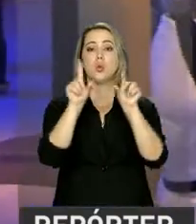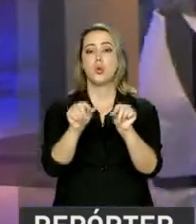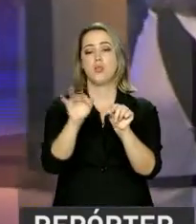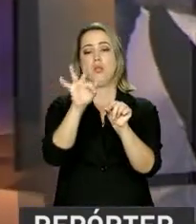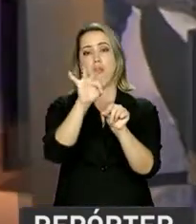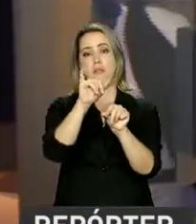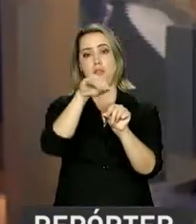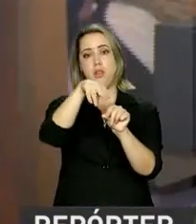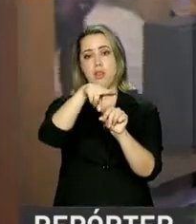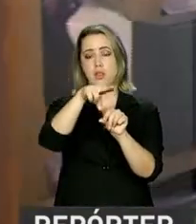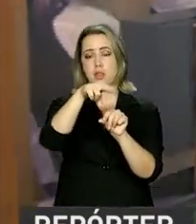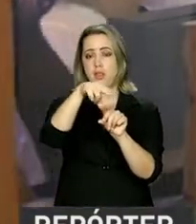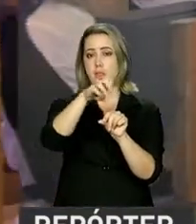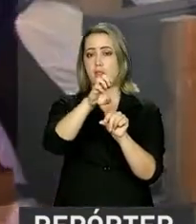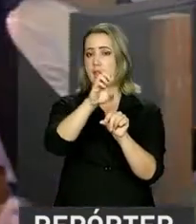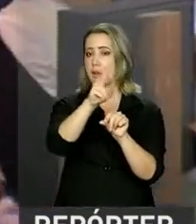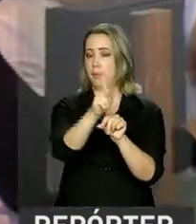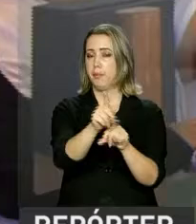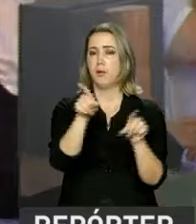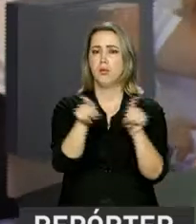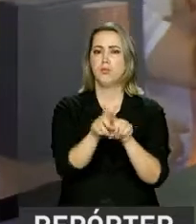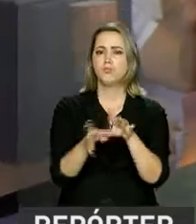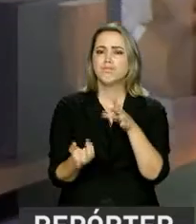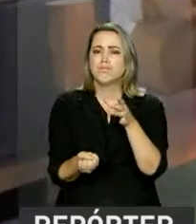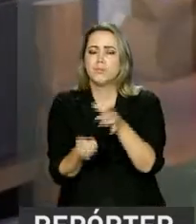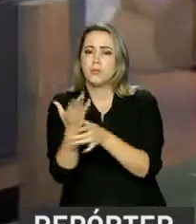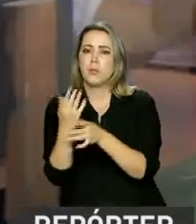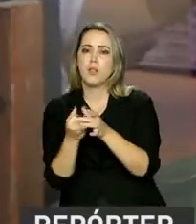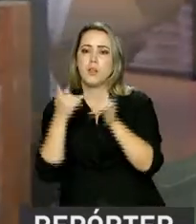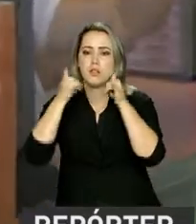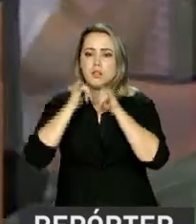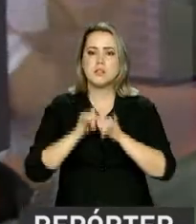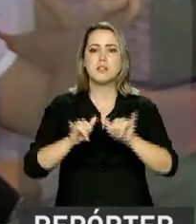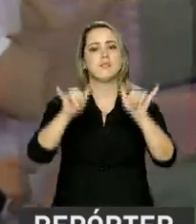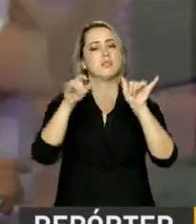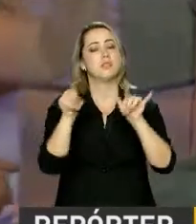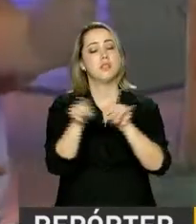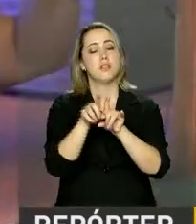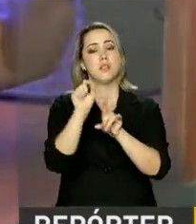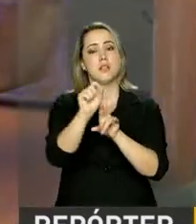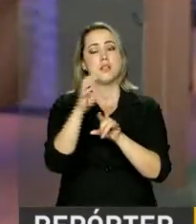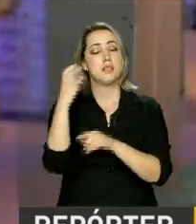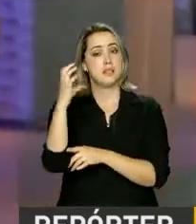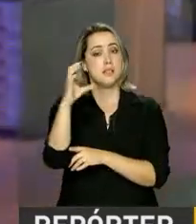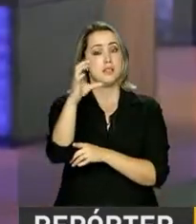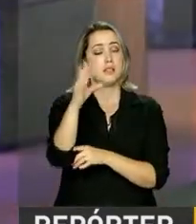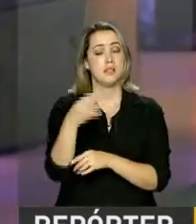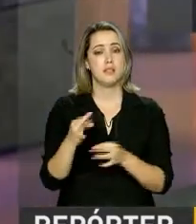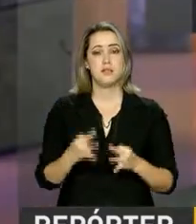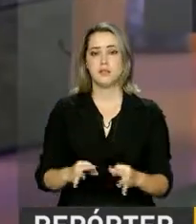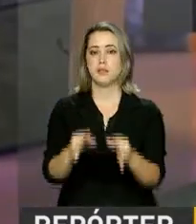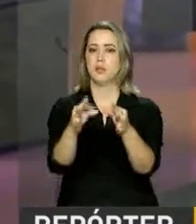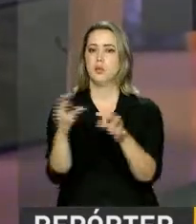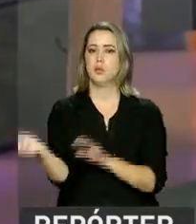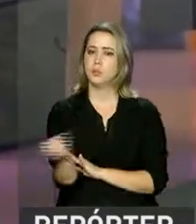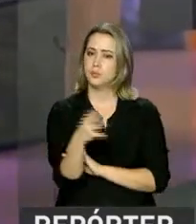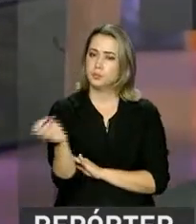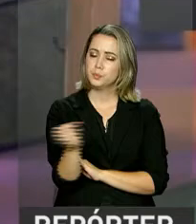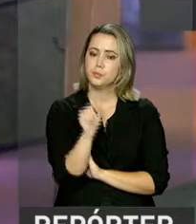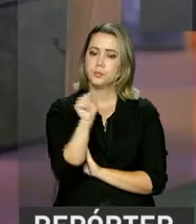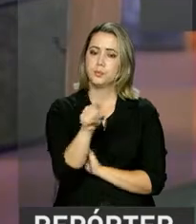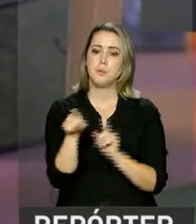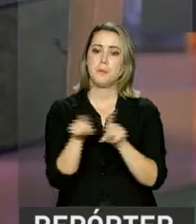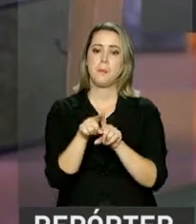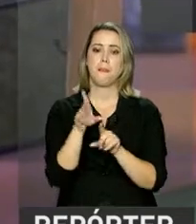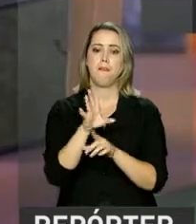fomenta ciência, tecnologia e inovação. A ideia é mostrar que todo mundo tem um inventor dentro de si e que,